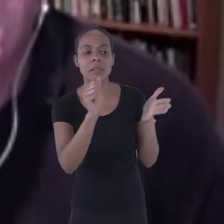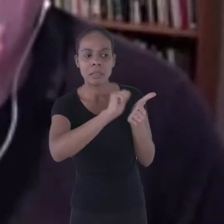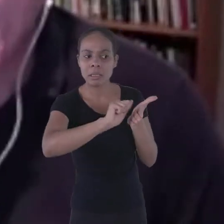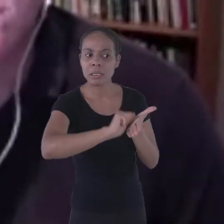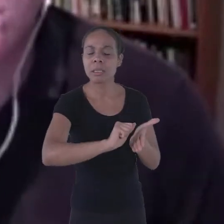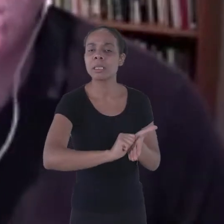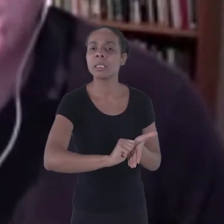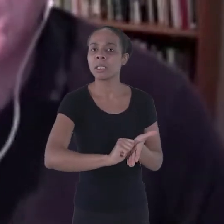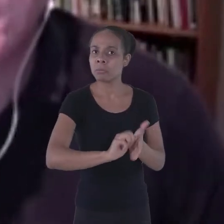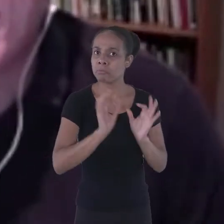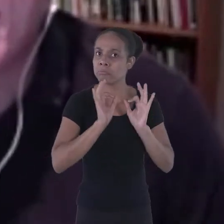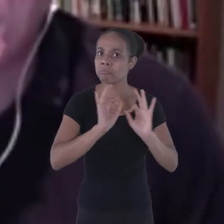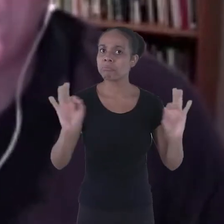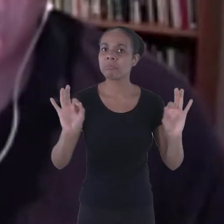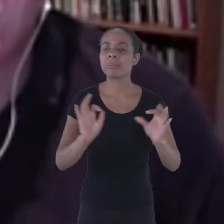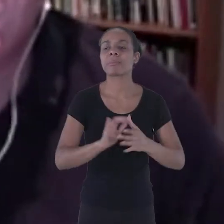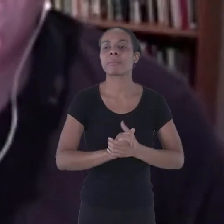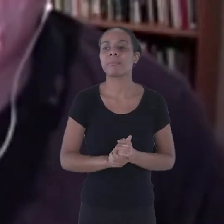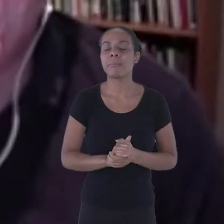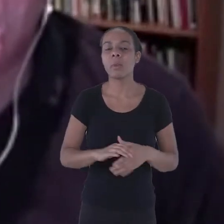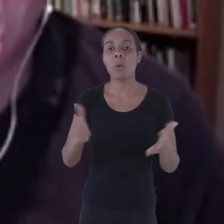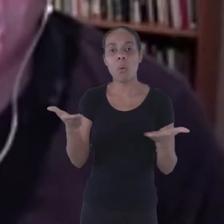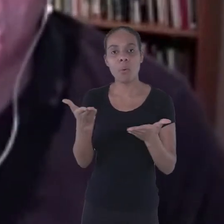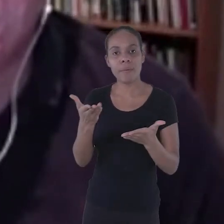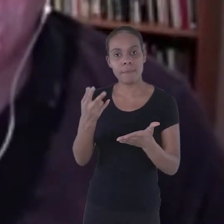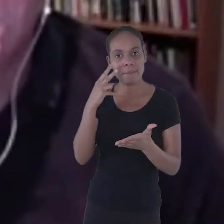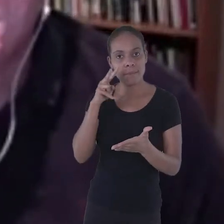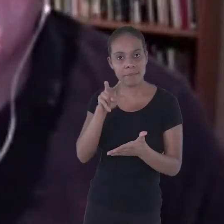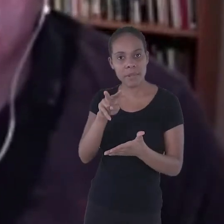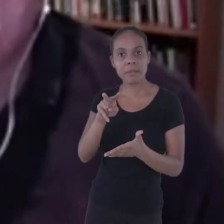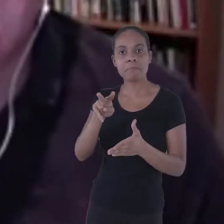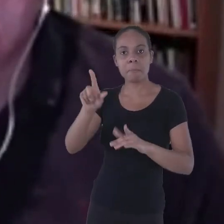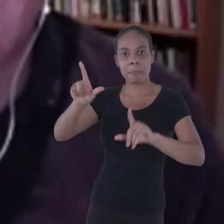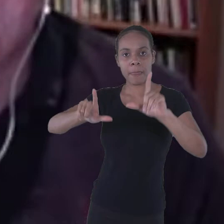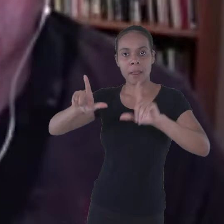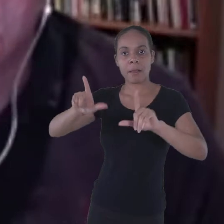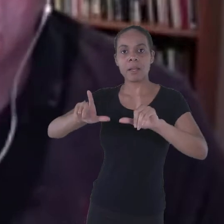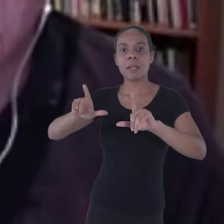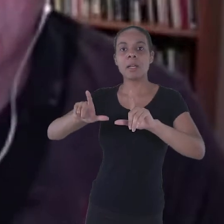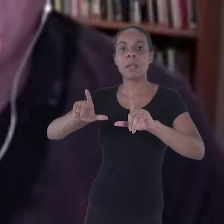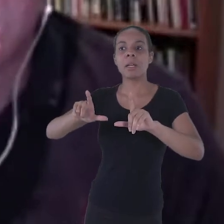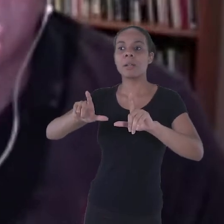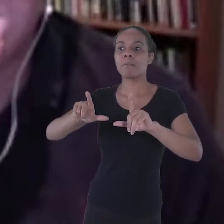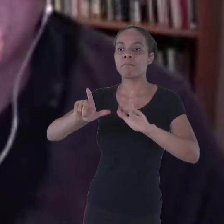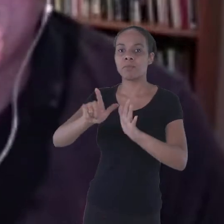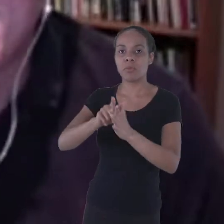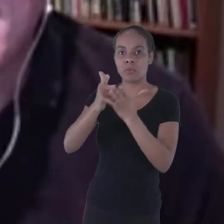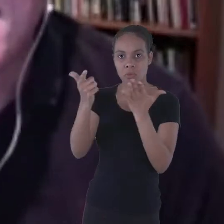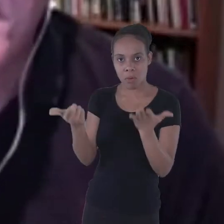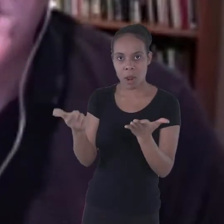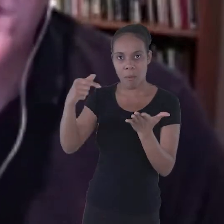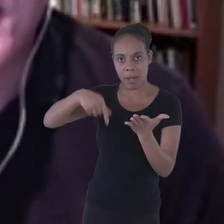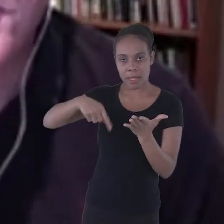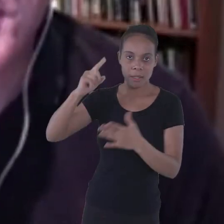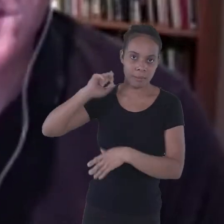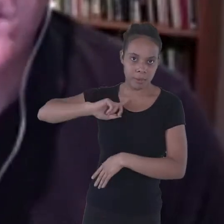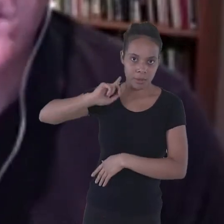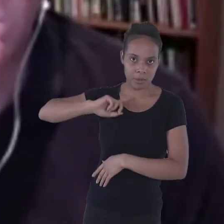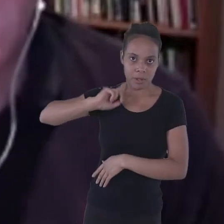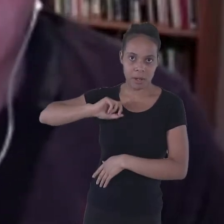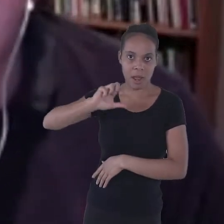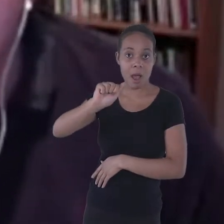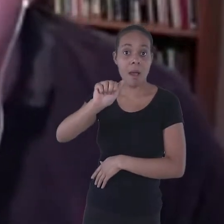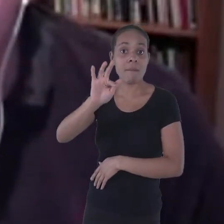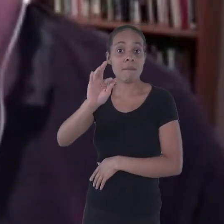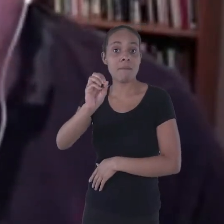de ler. Hoje, vendo uma matéria que o Afonso me mandou, que saiu aqui no jornal aqui em Minas Gerais, tem uma história, acho que foi o Stepan